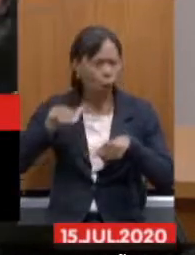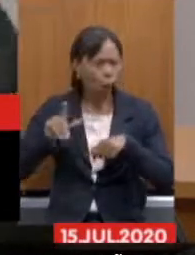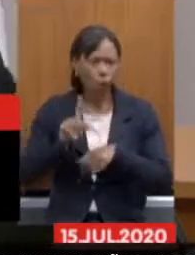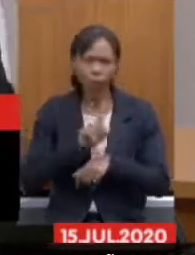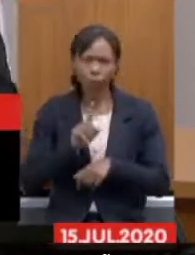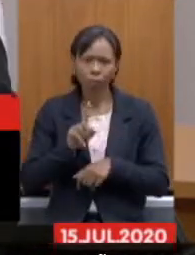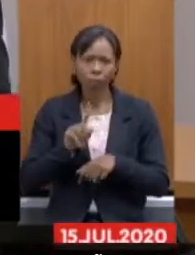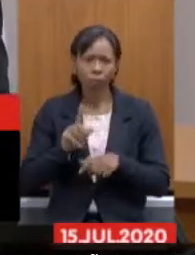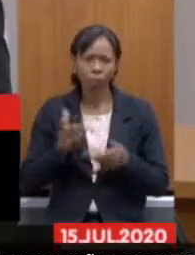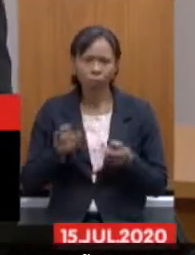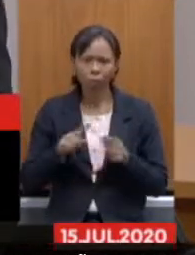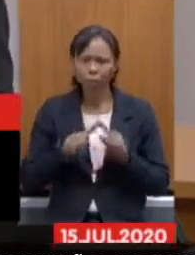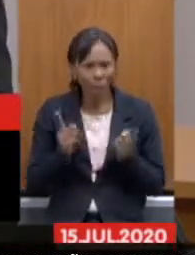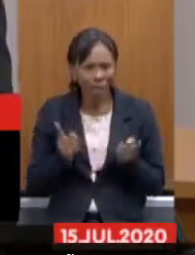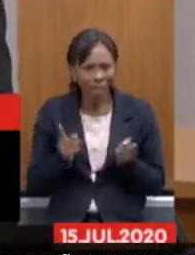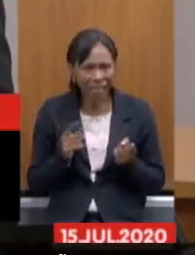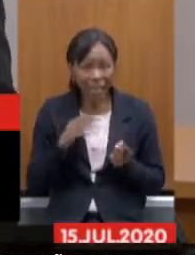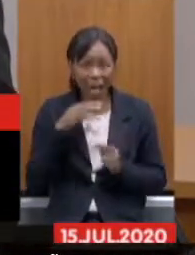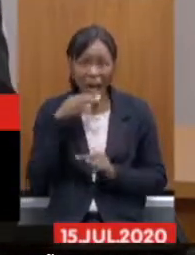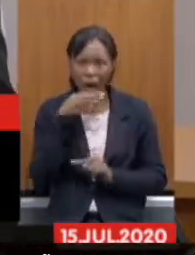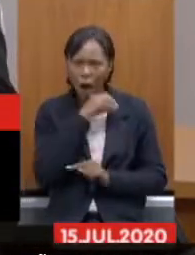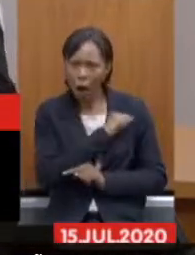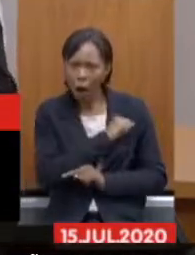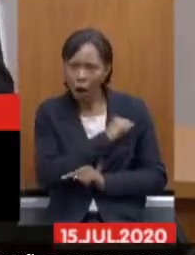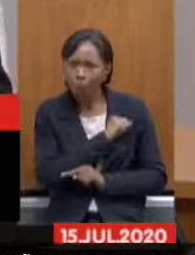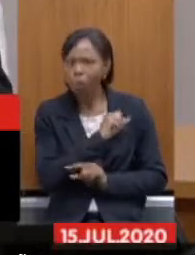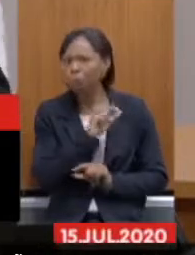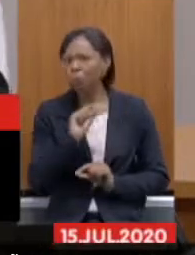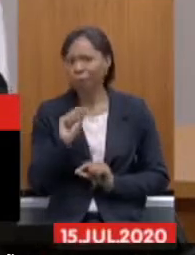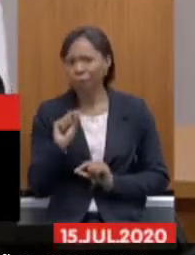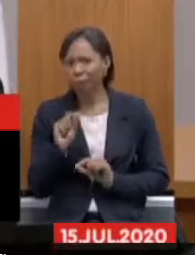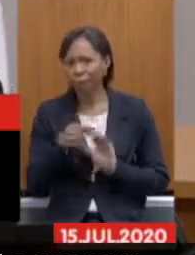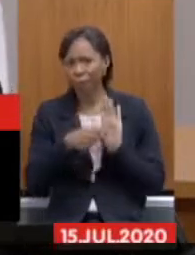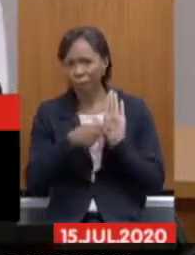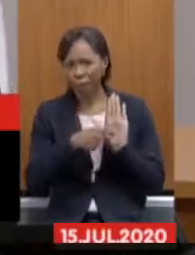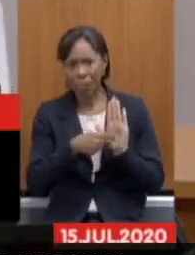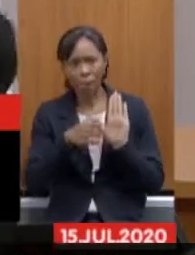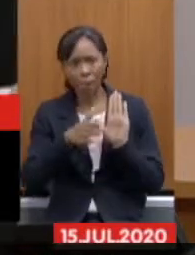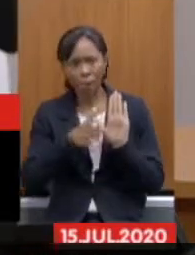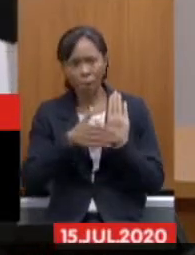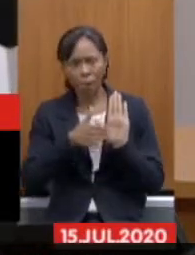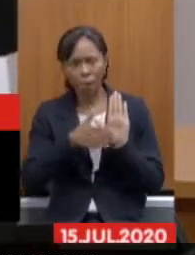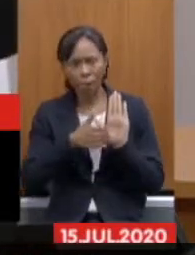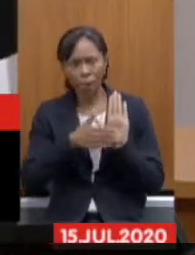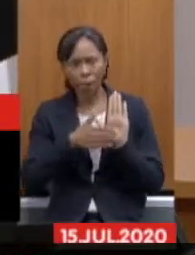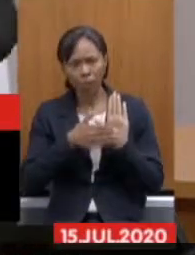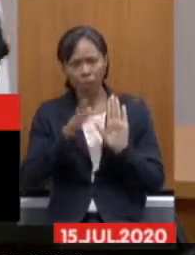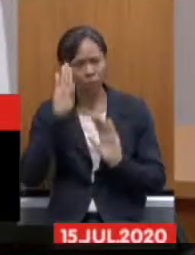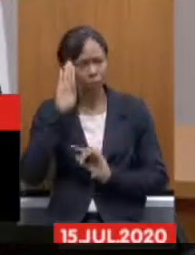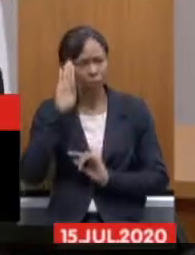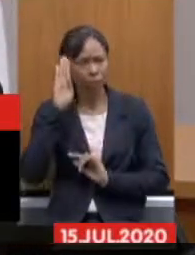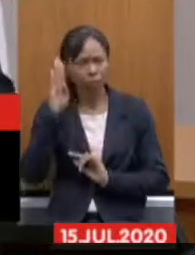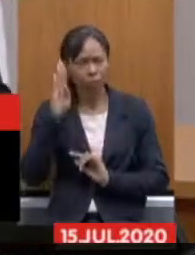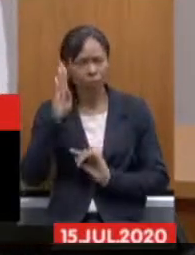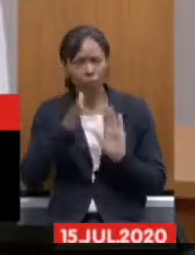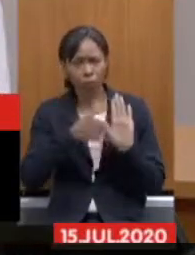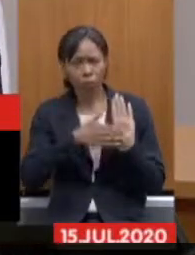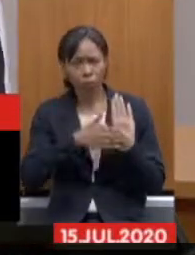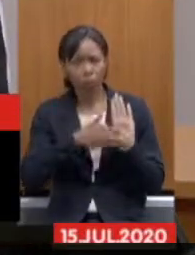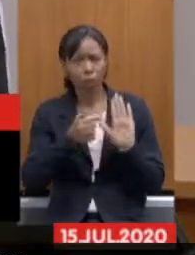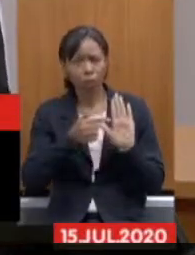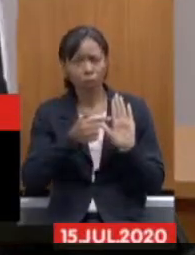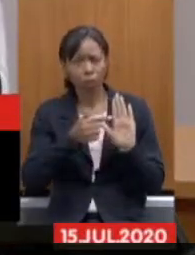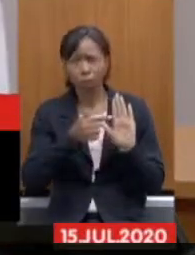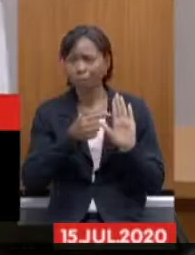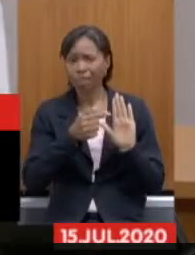muito rápido é muito série para apresentar propostas principalmente propostas